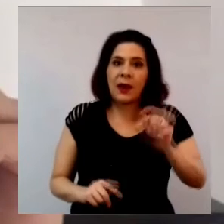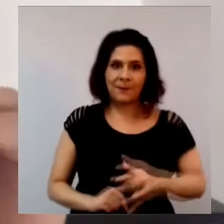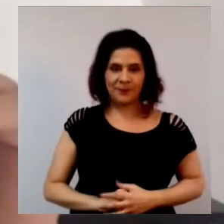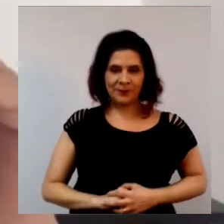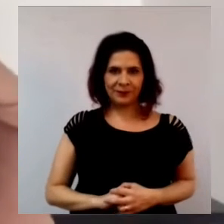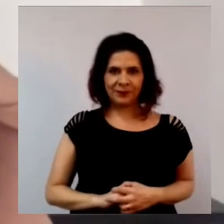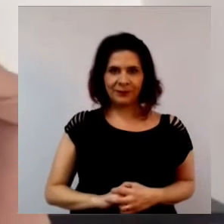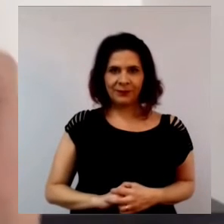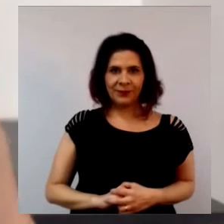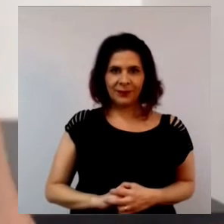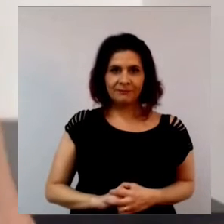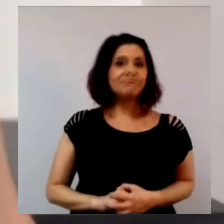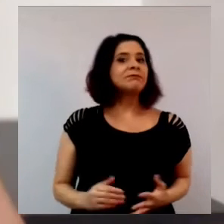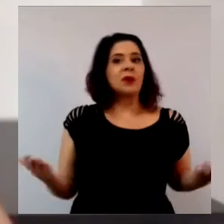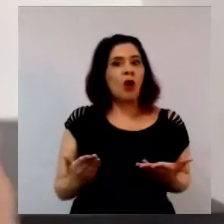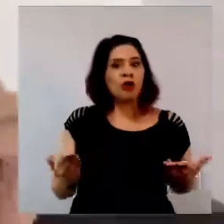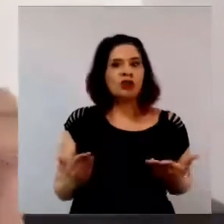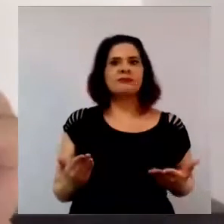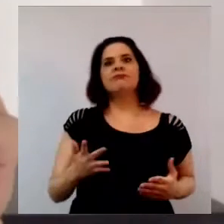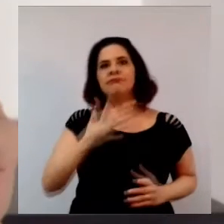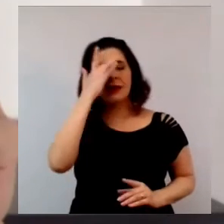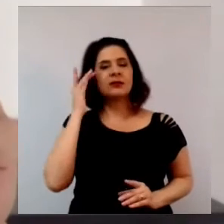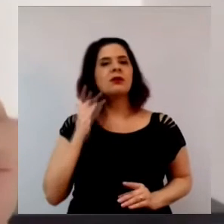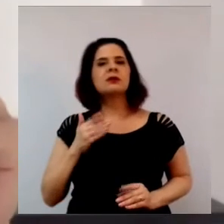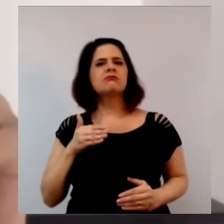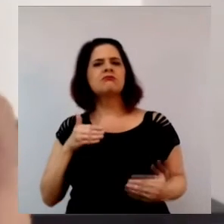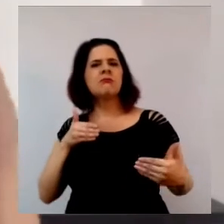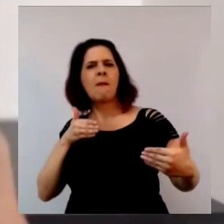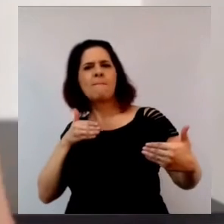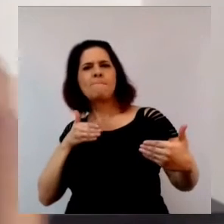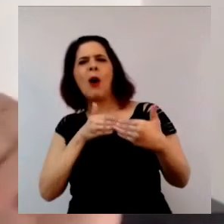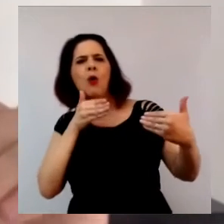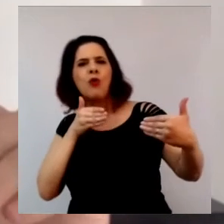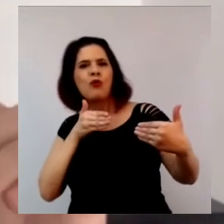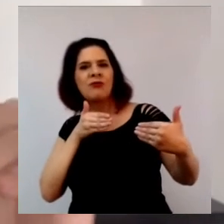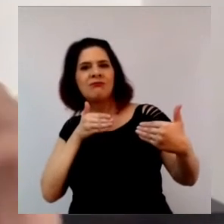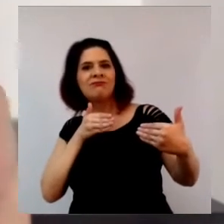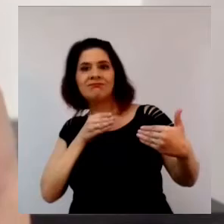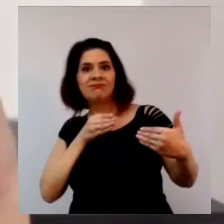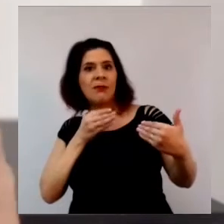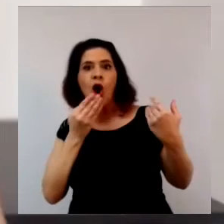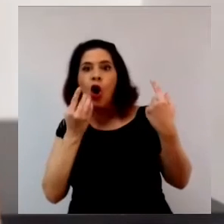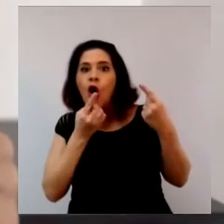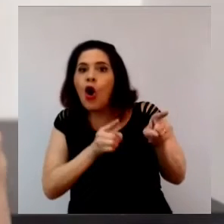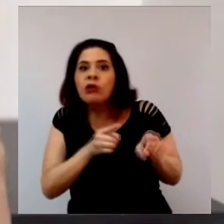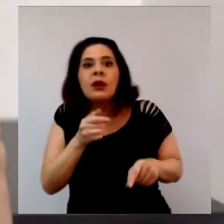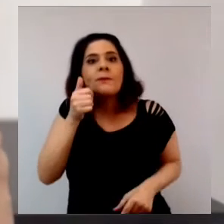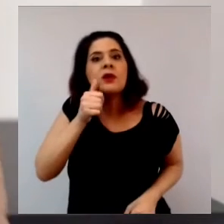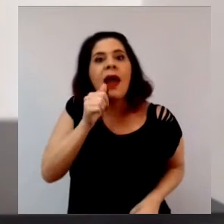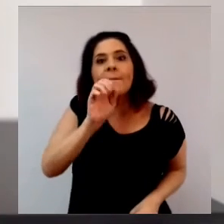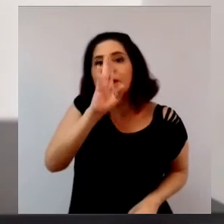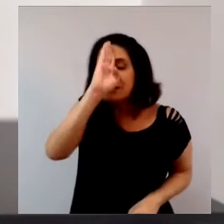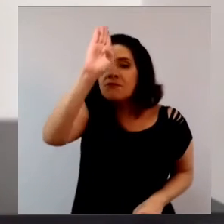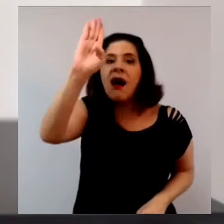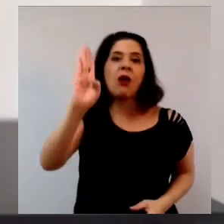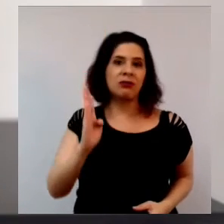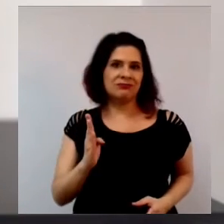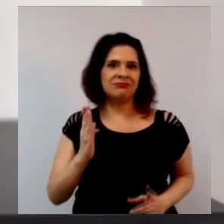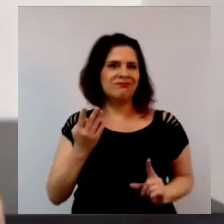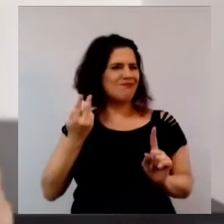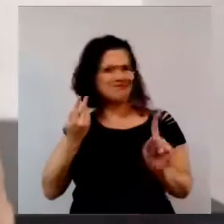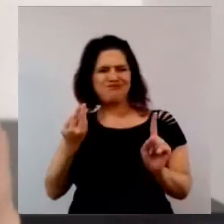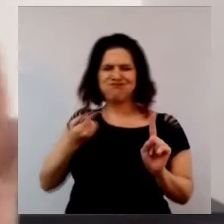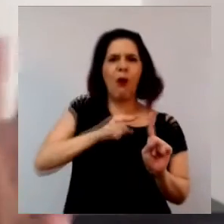individualizou-se os ataques. Então, e principalmente contra mulheres, isso é nítido, né? Então, nos últimos tempos no Brasil, a política,